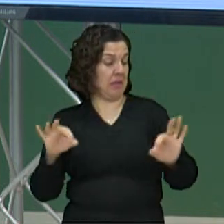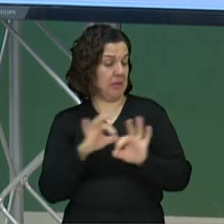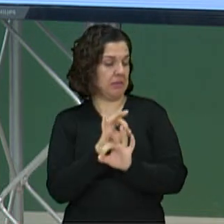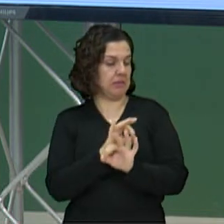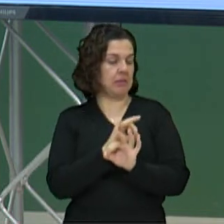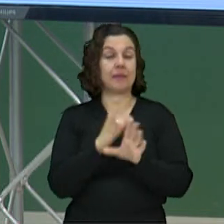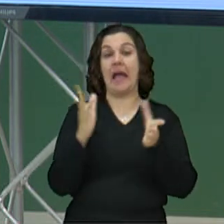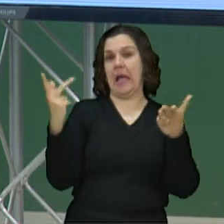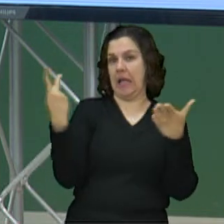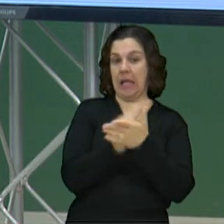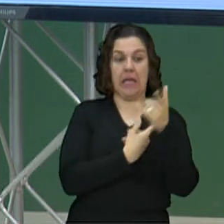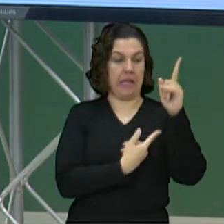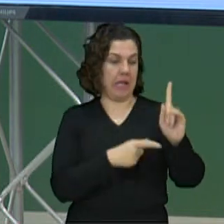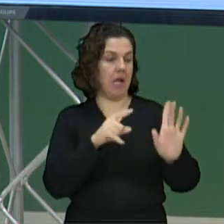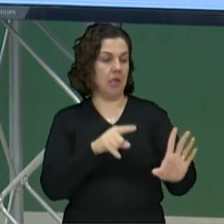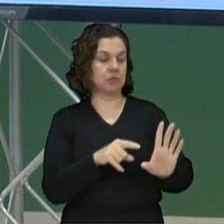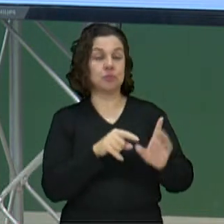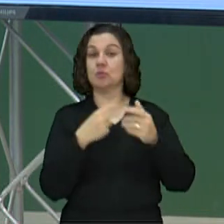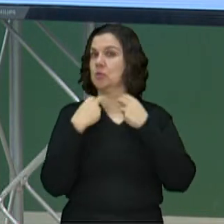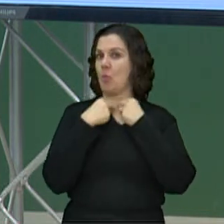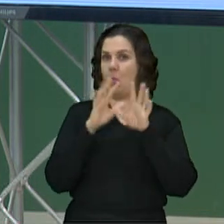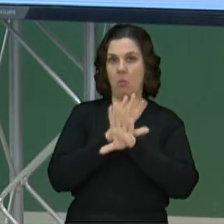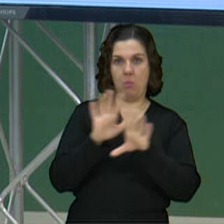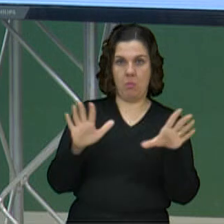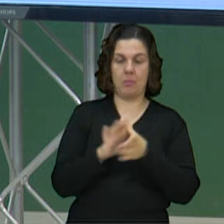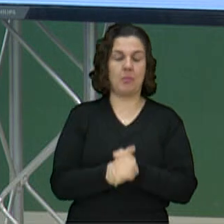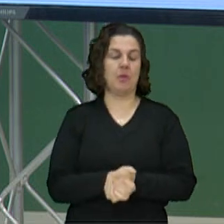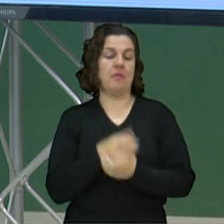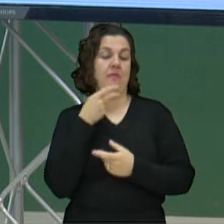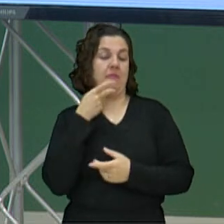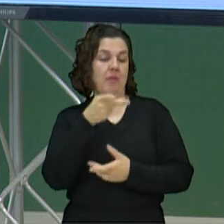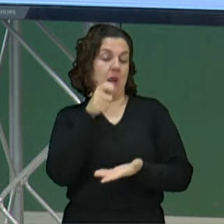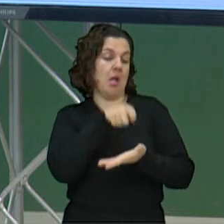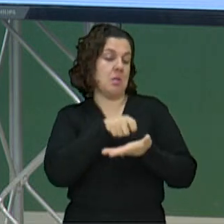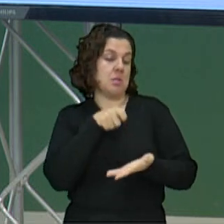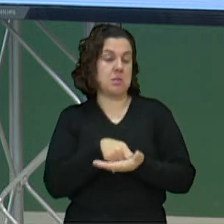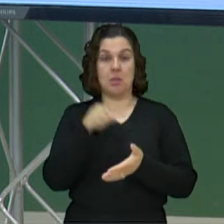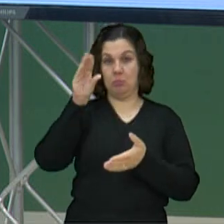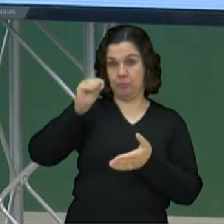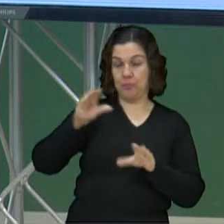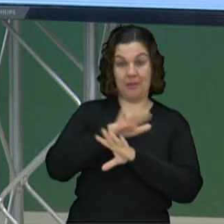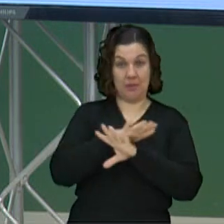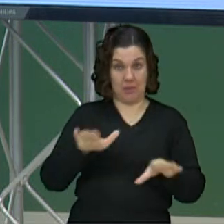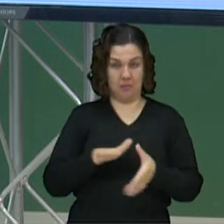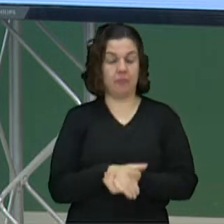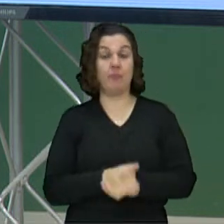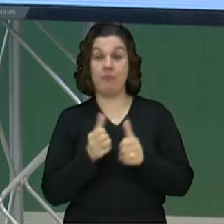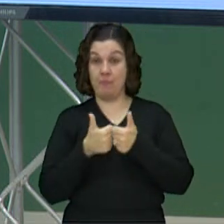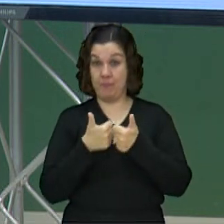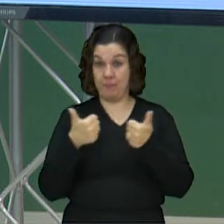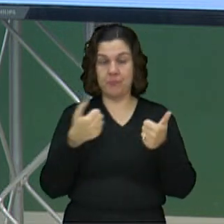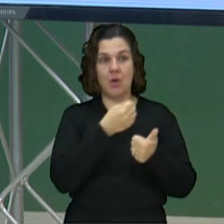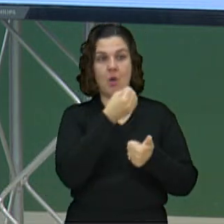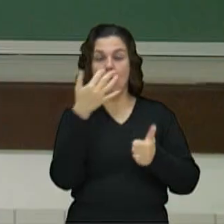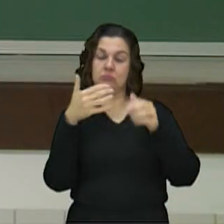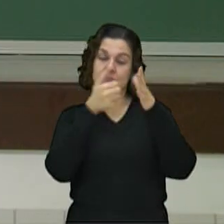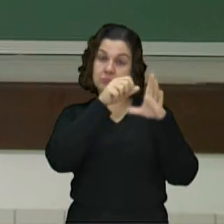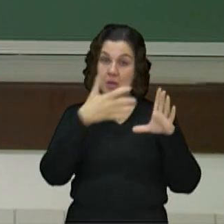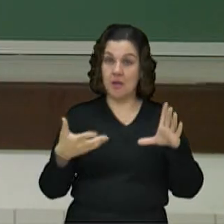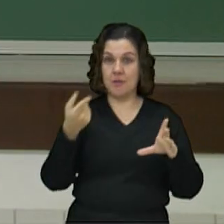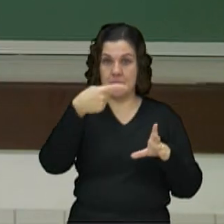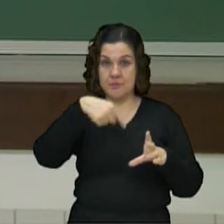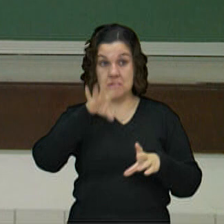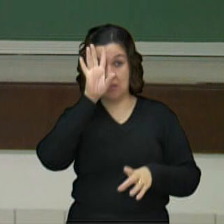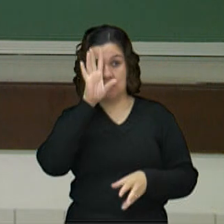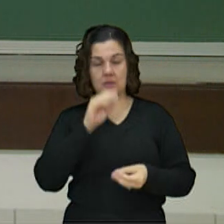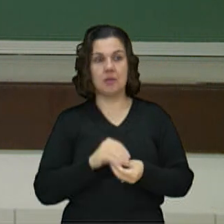a conduta do governo poderia ser publicado, falado, dito, escrito. Ok? Então, algumas características para você.